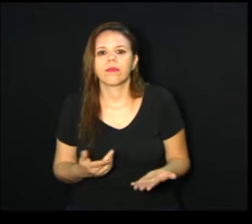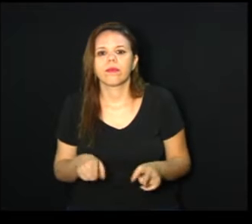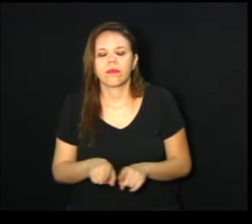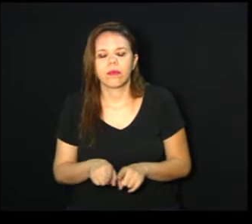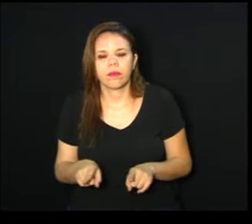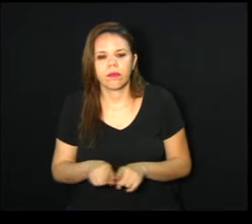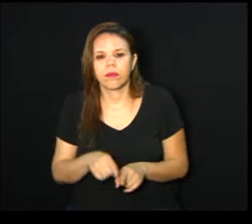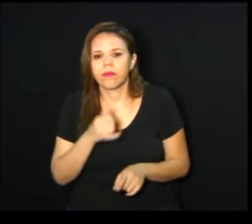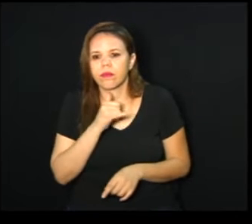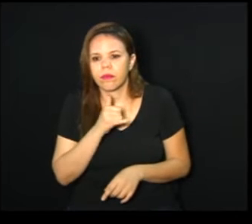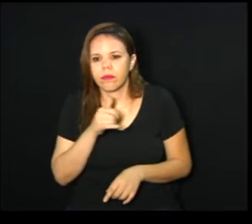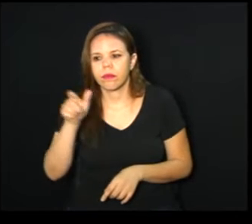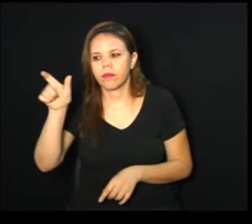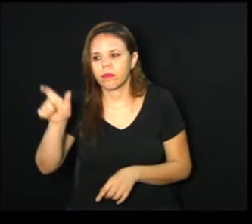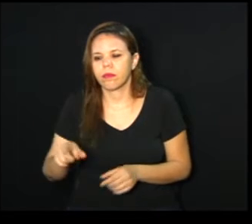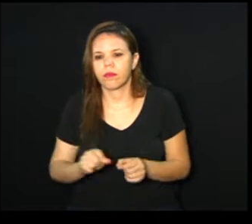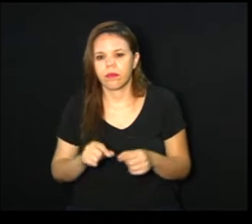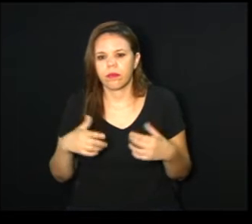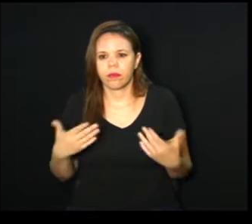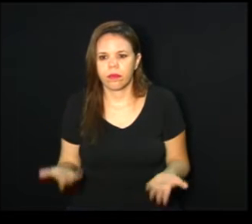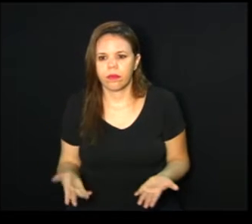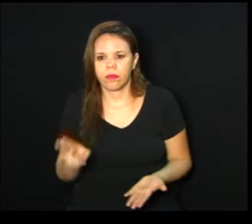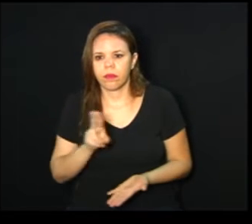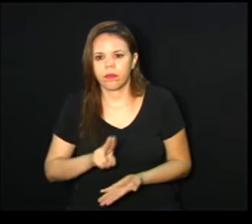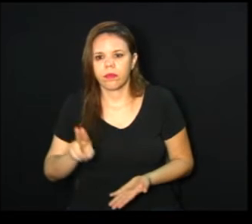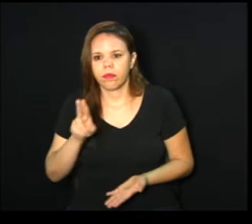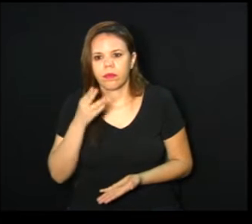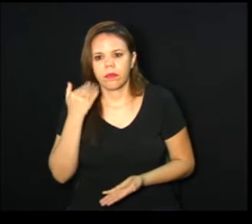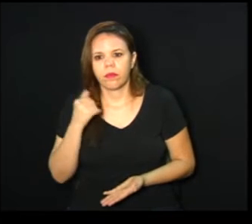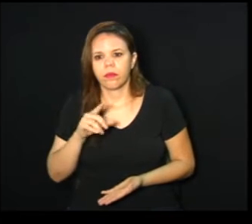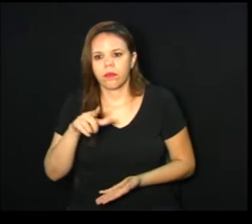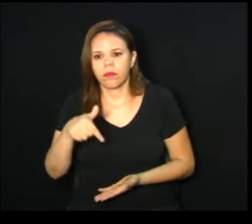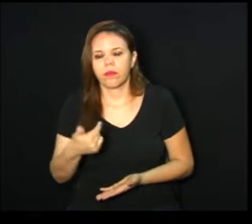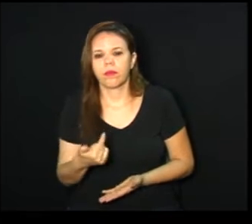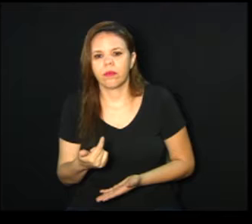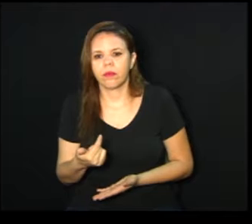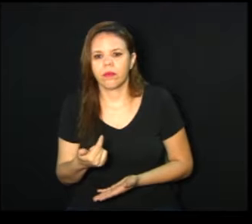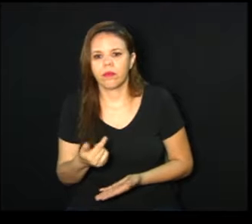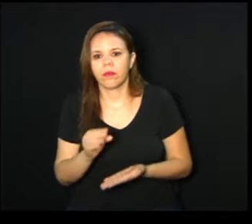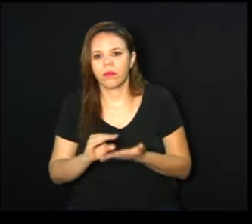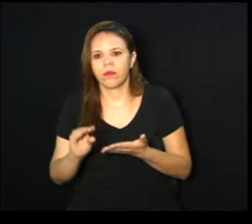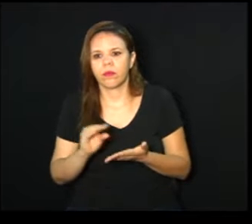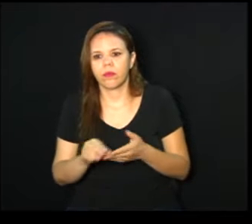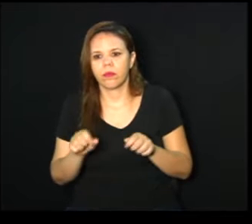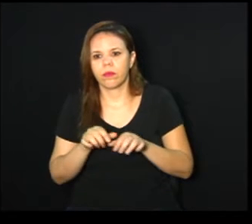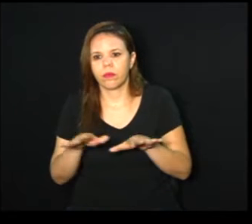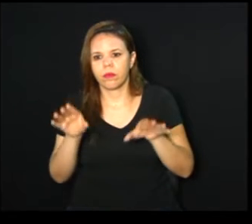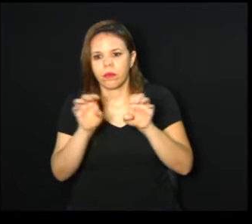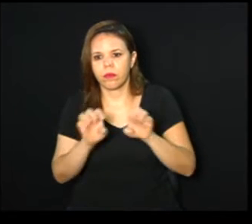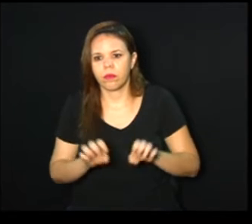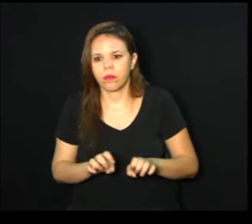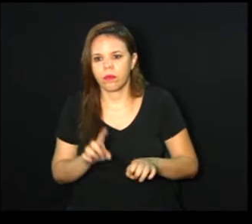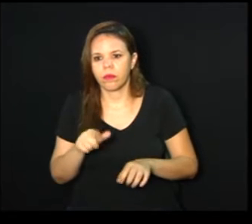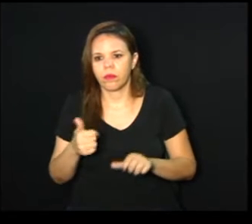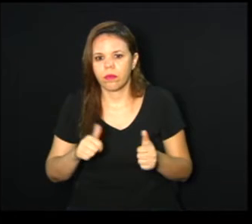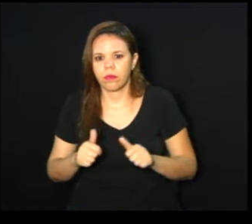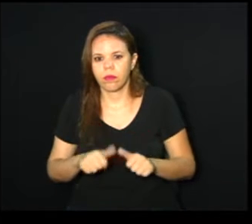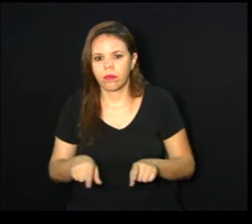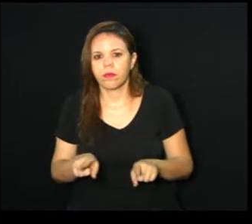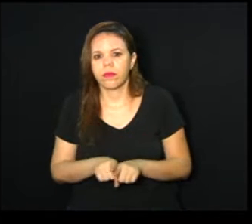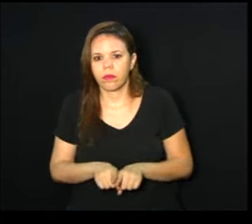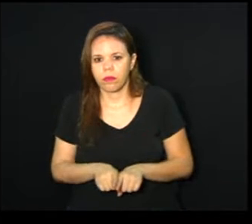dessa energia que o consumidor vai fazer, o uso e depois remunerar a distribuidora por essa estrutura. Então, tudo isso foi avaliado